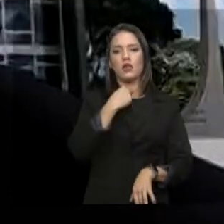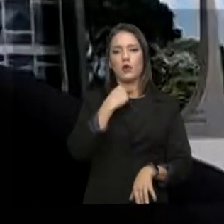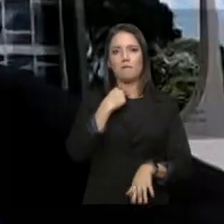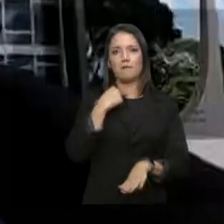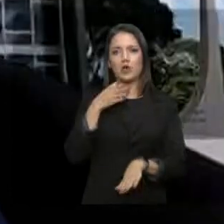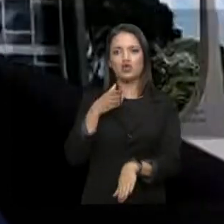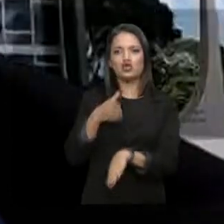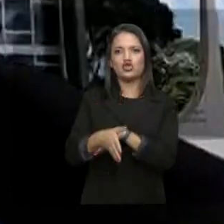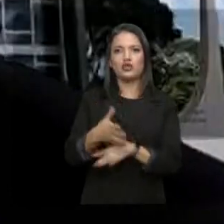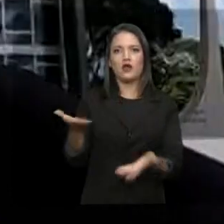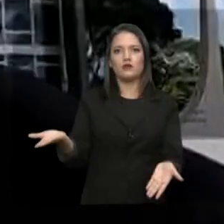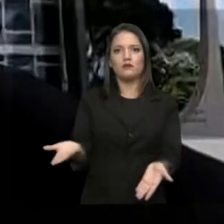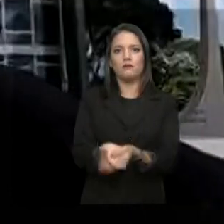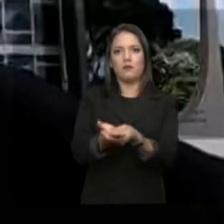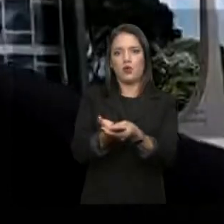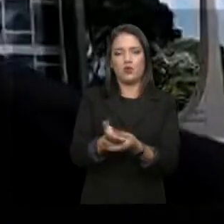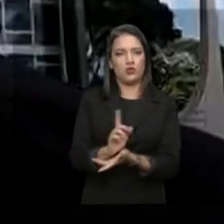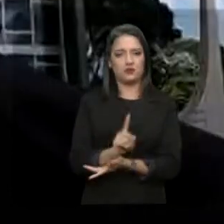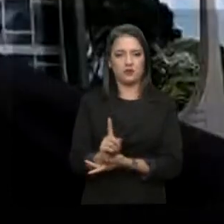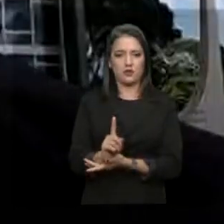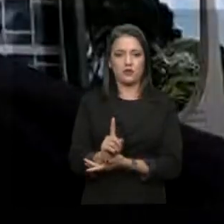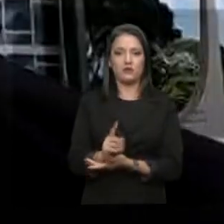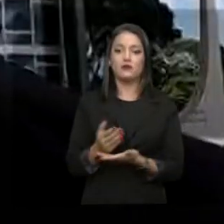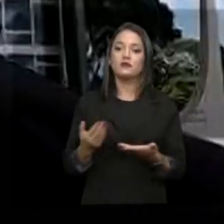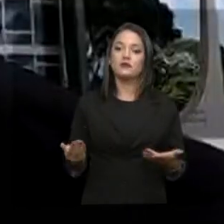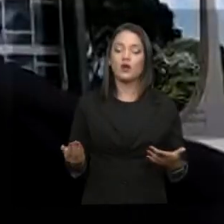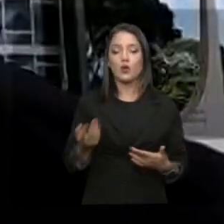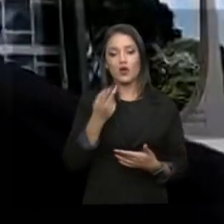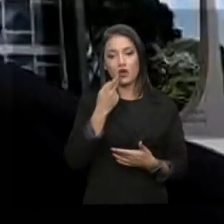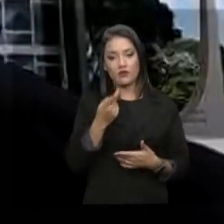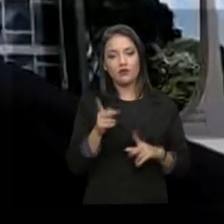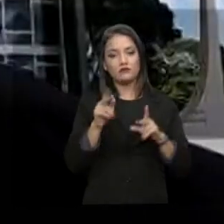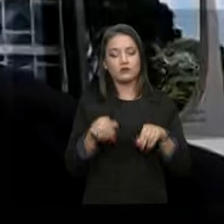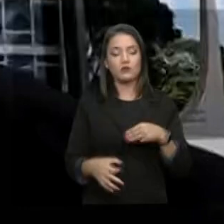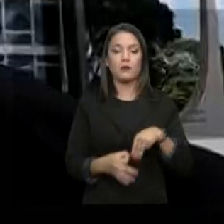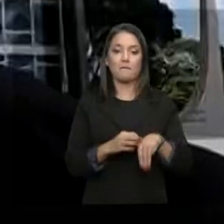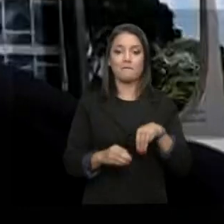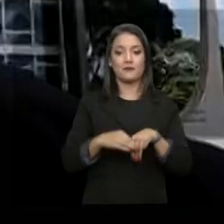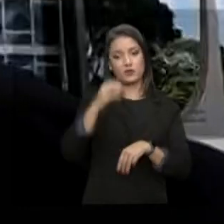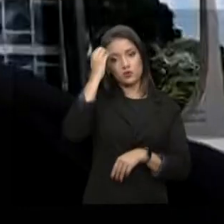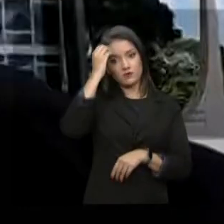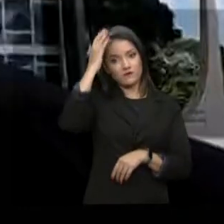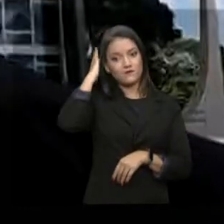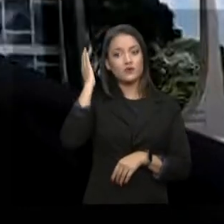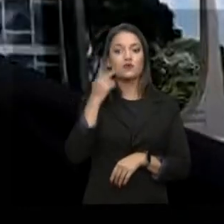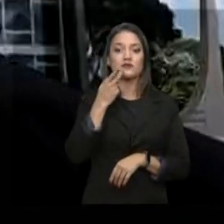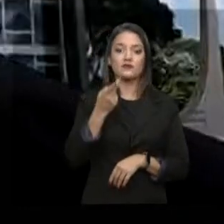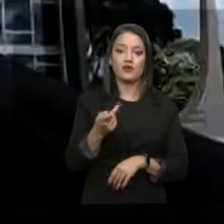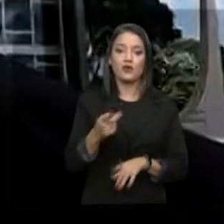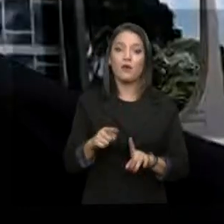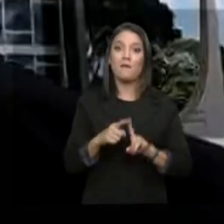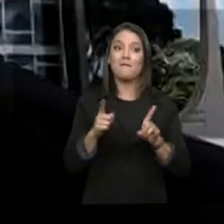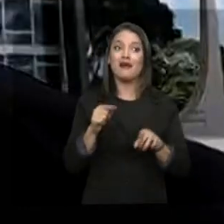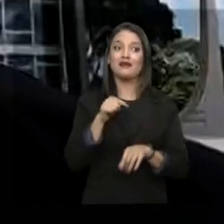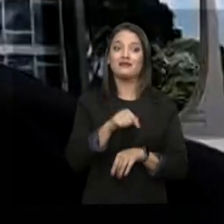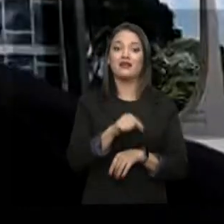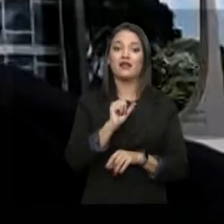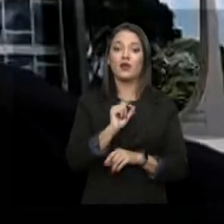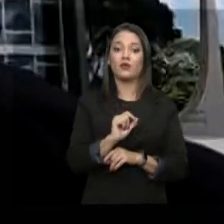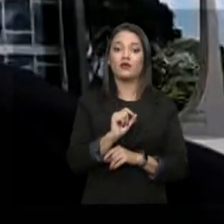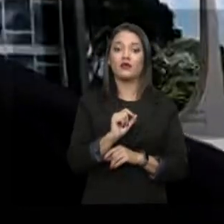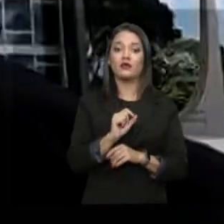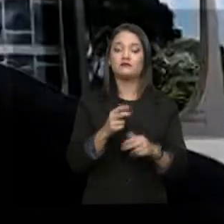interferir diretamente nesse procedimento. E aí faço uma conexão direta ao que disse o ministro Fux agora. Mas ali tratava-se de